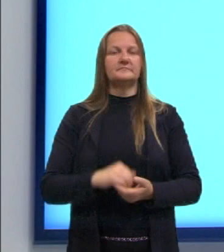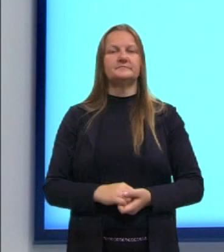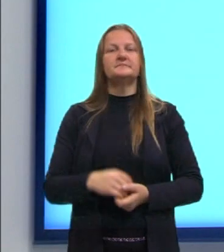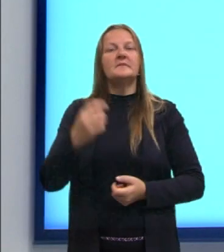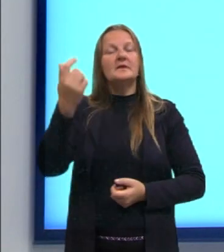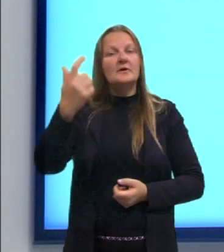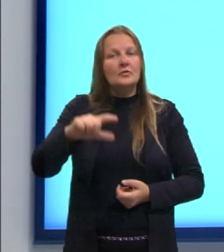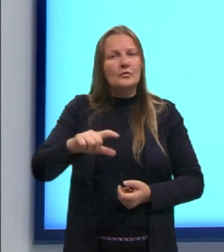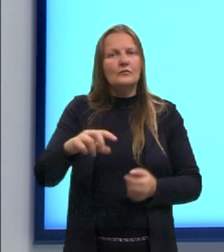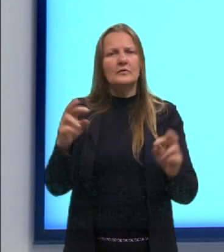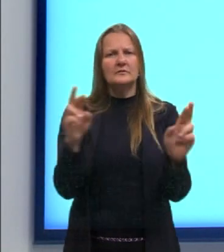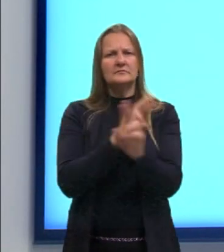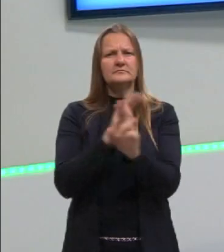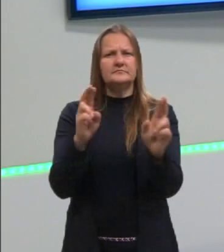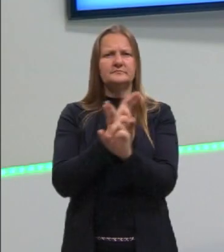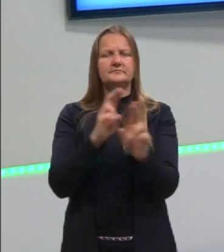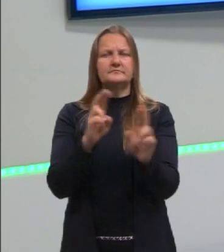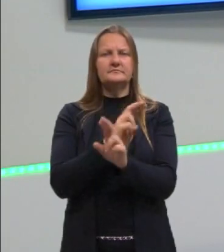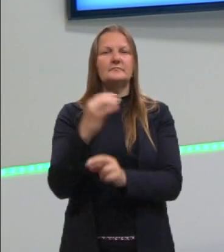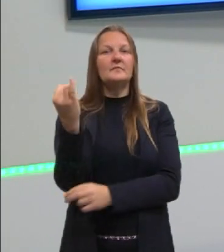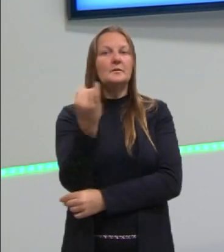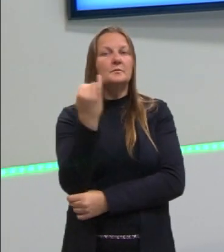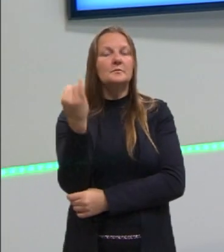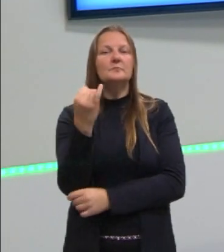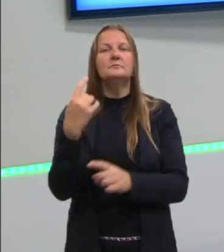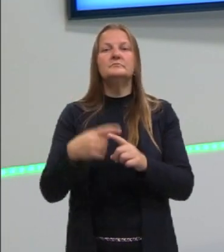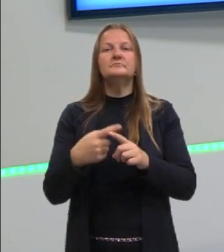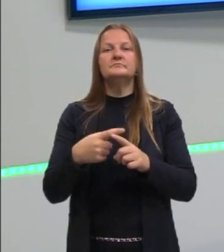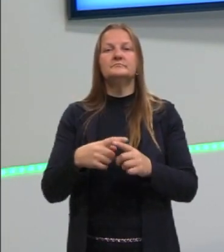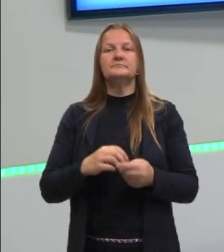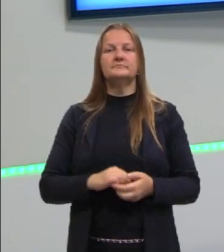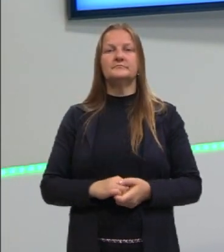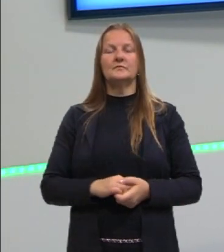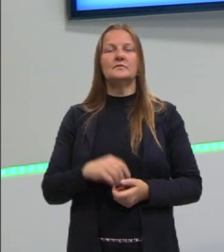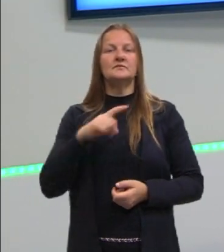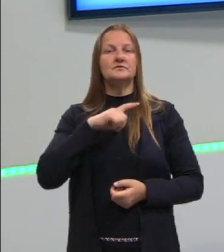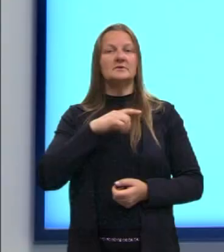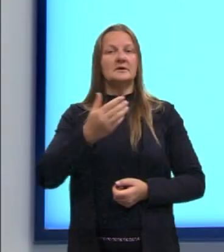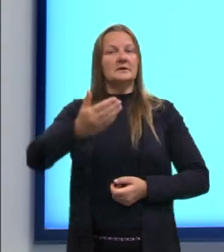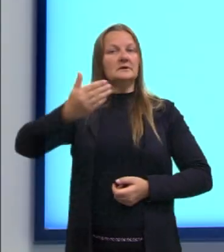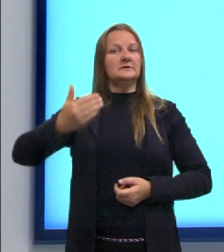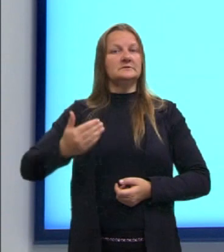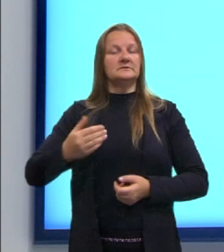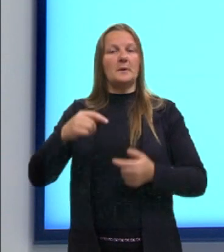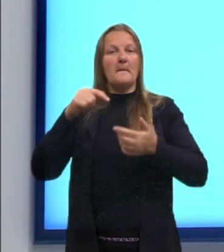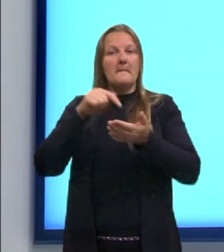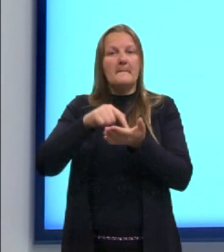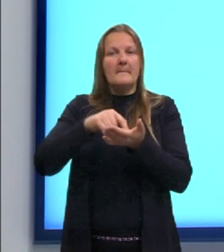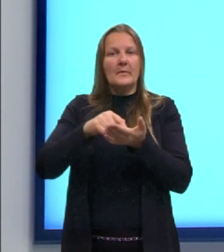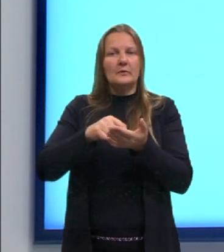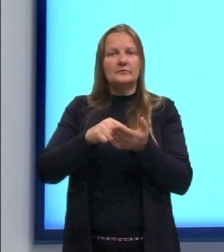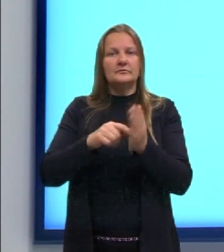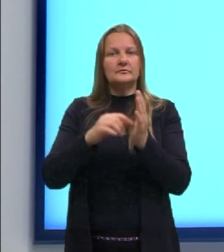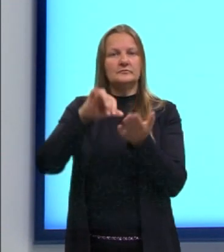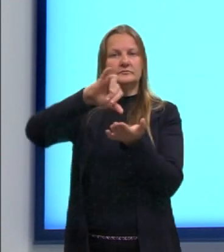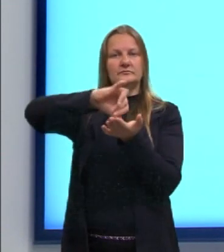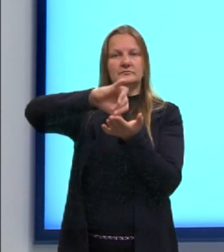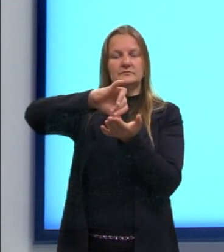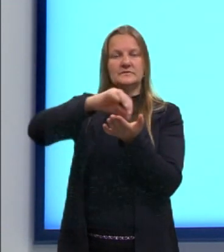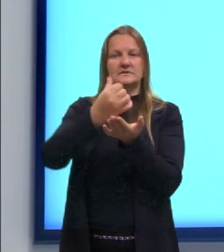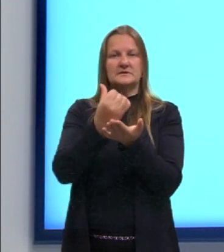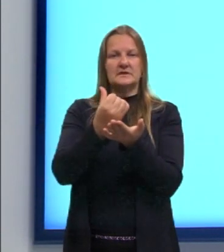Novamente, gente, a relação aqui é importante, porque o que, que nós tínhamos? Que o ponto estava no raio igual a